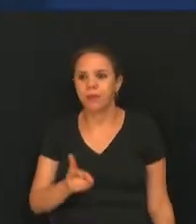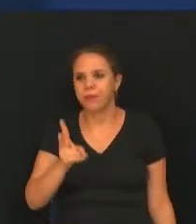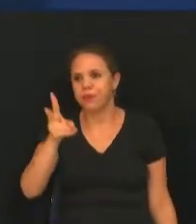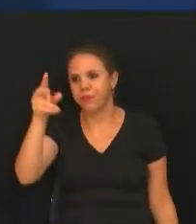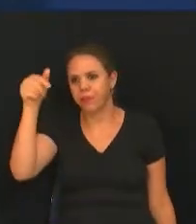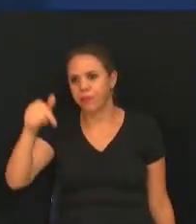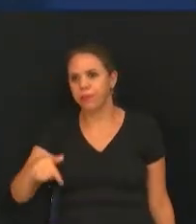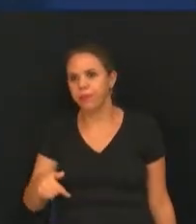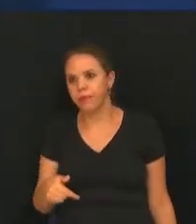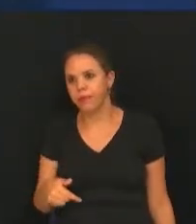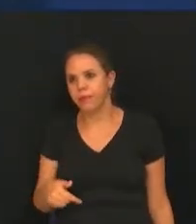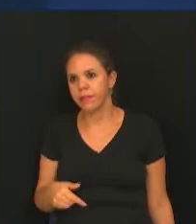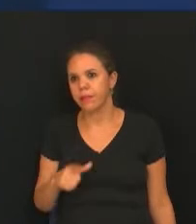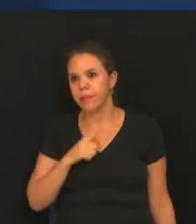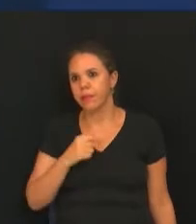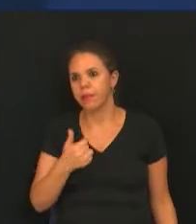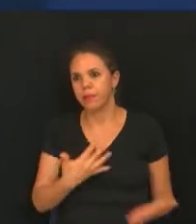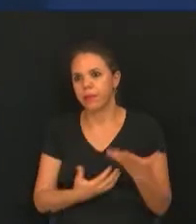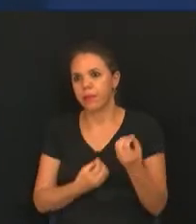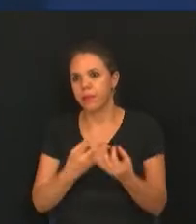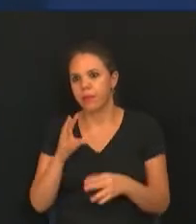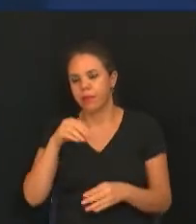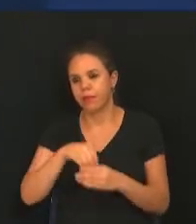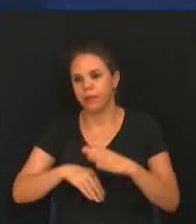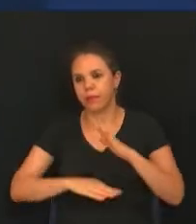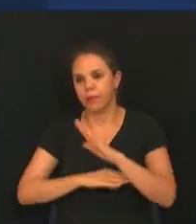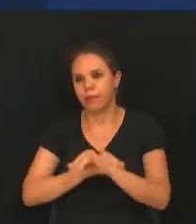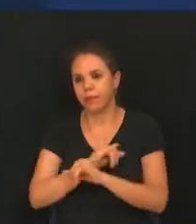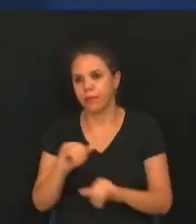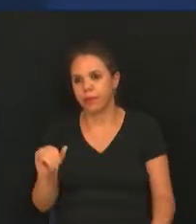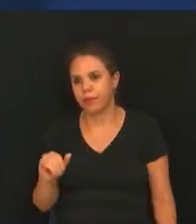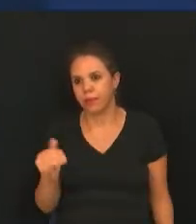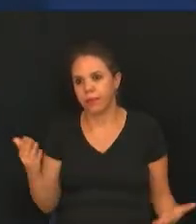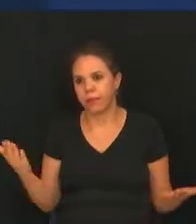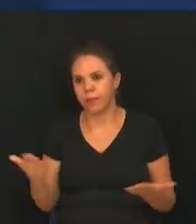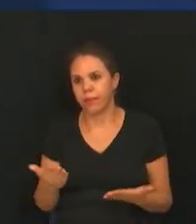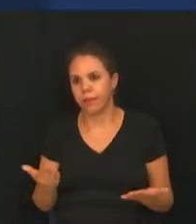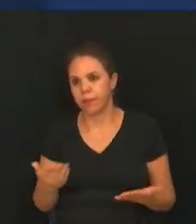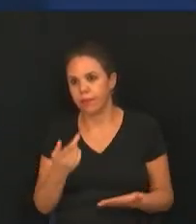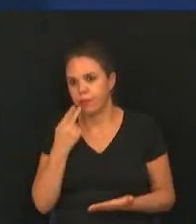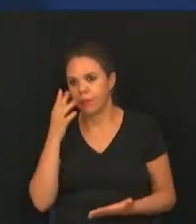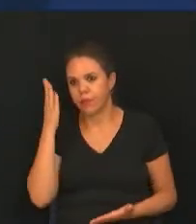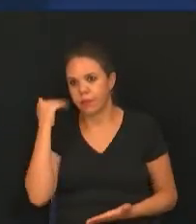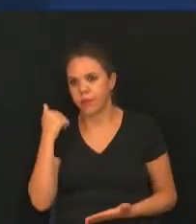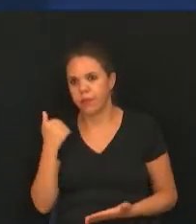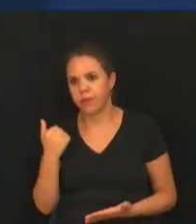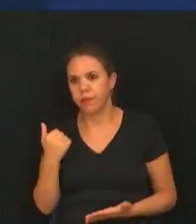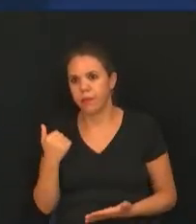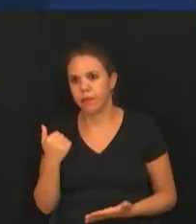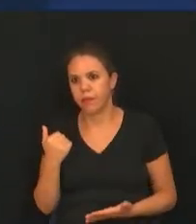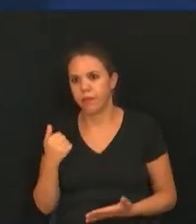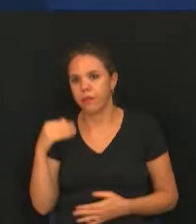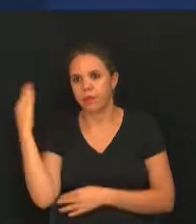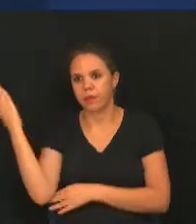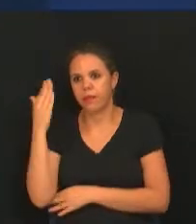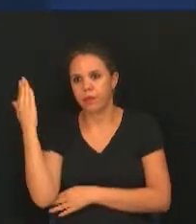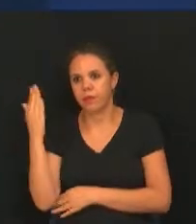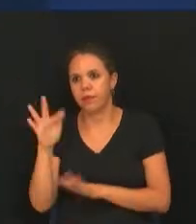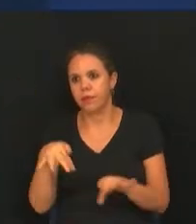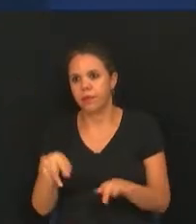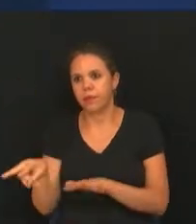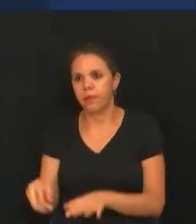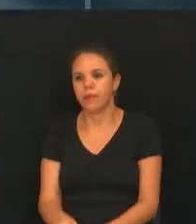aqui, porque ainda tem muita informação dentro do Câmara Notícia. Agora é hora de ficar sabendo como fica o tempo para o final de